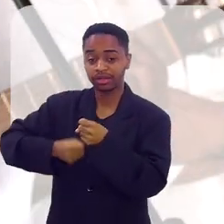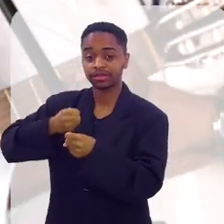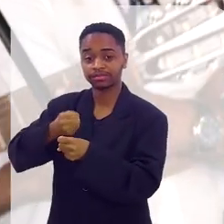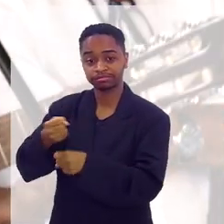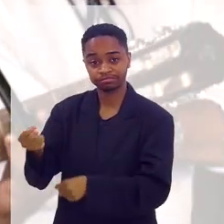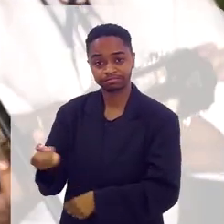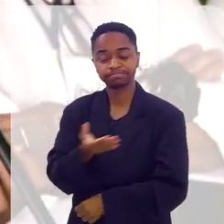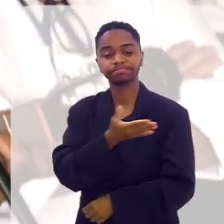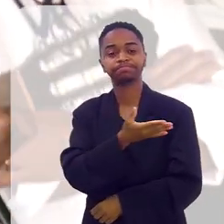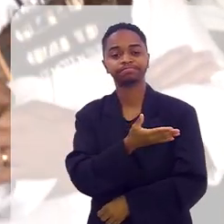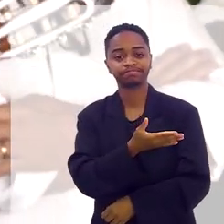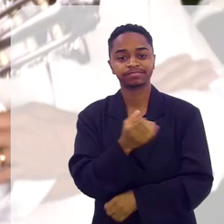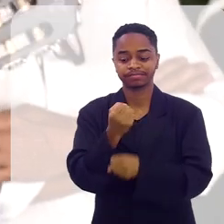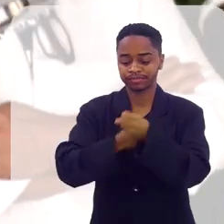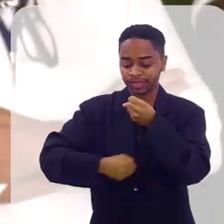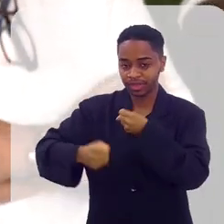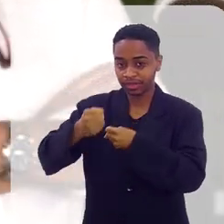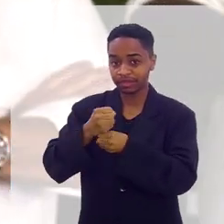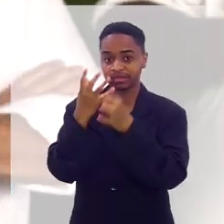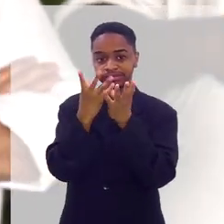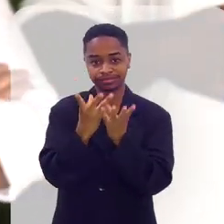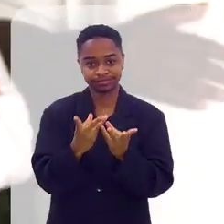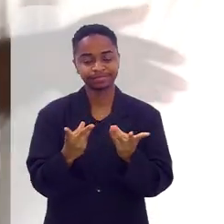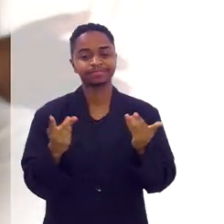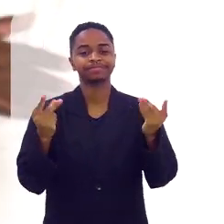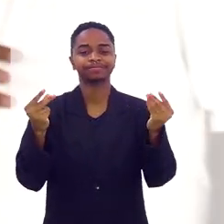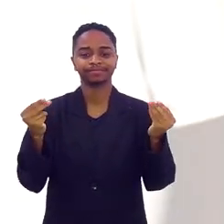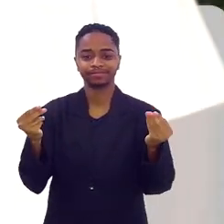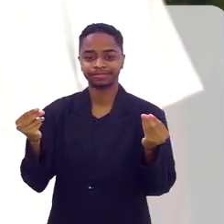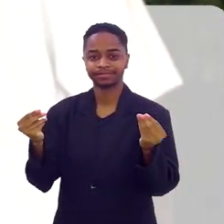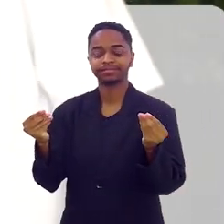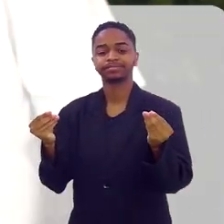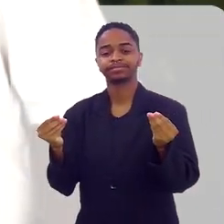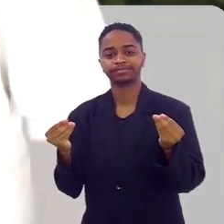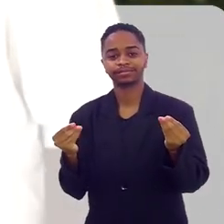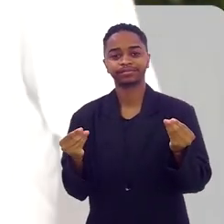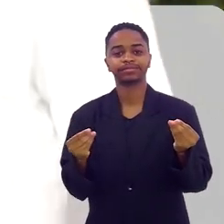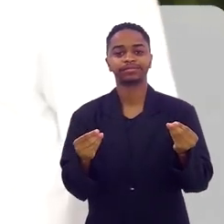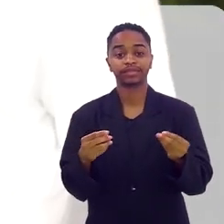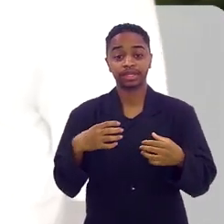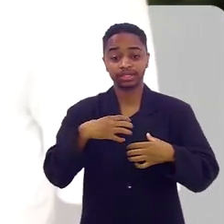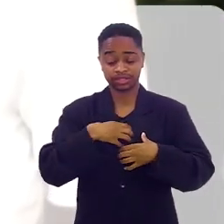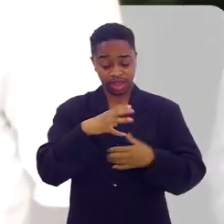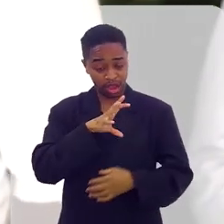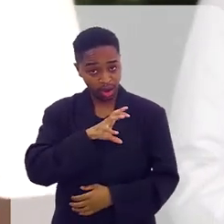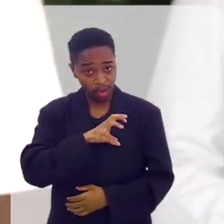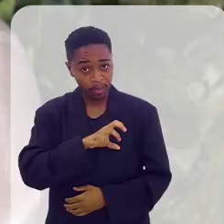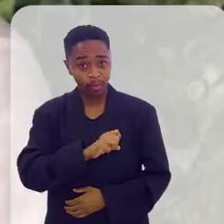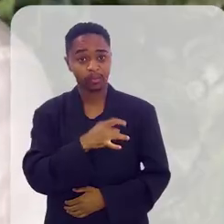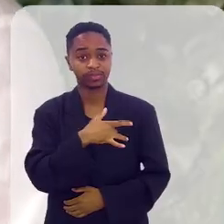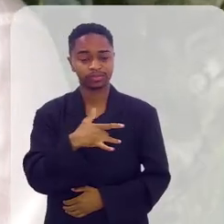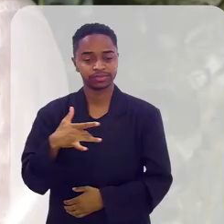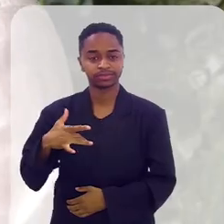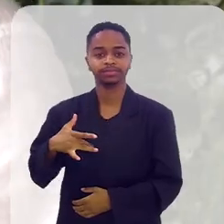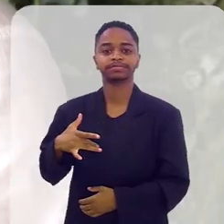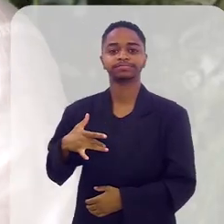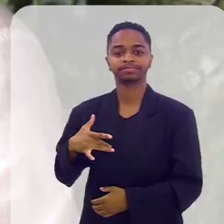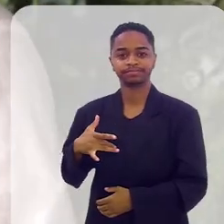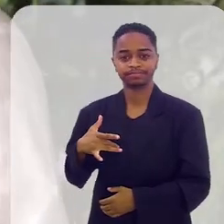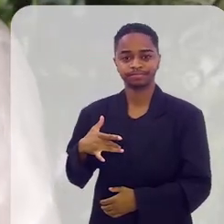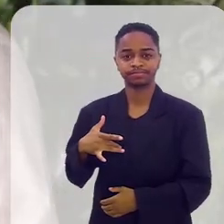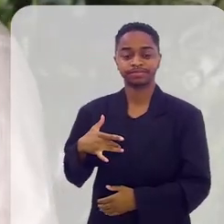vem, mais um ano se vai, com muito amor e saúde,